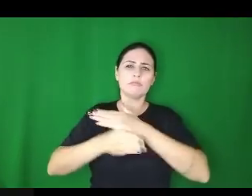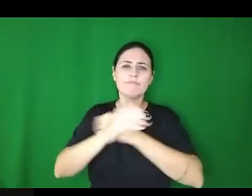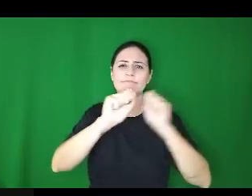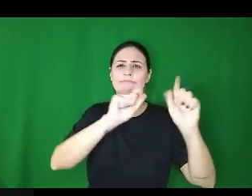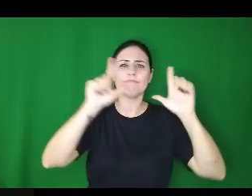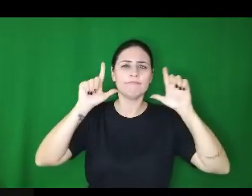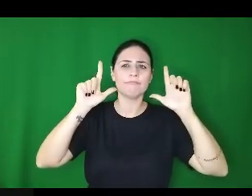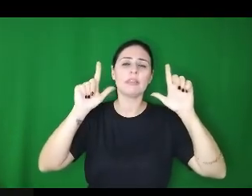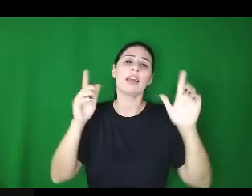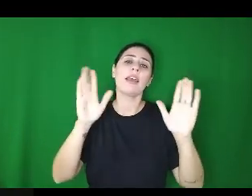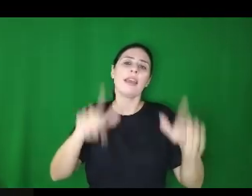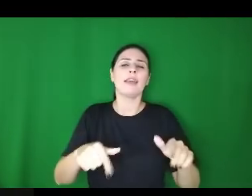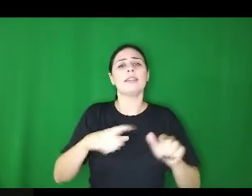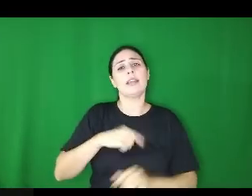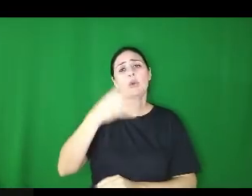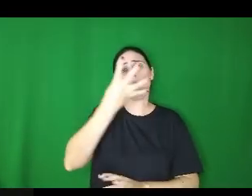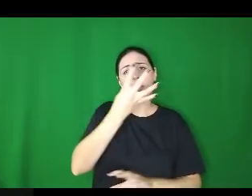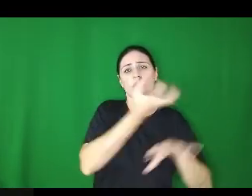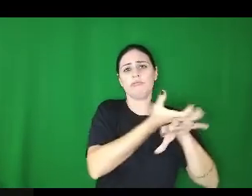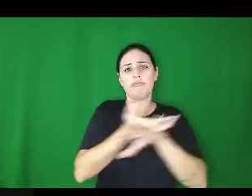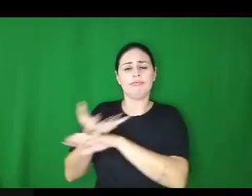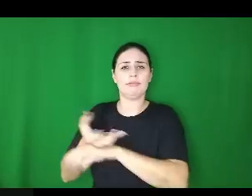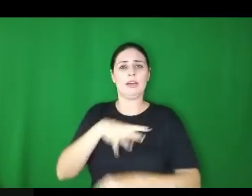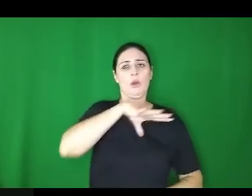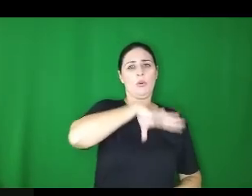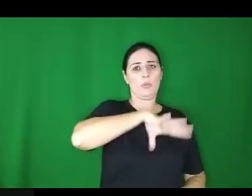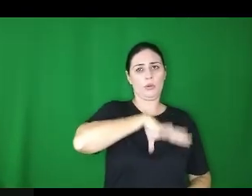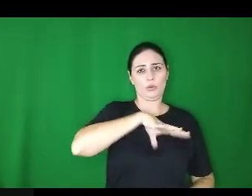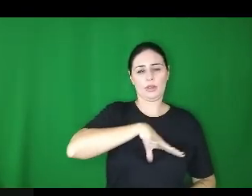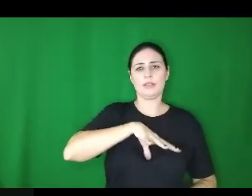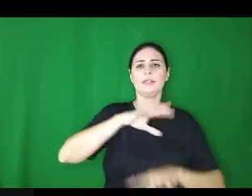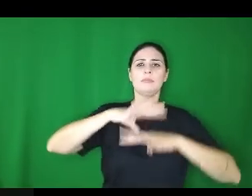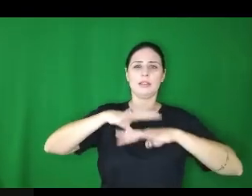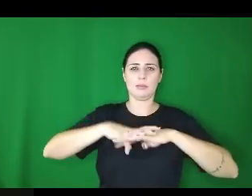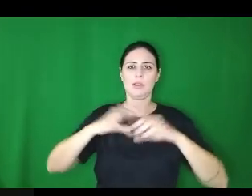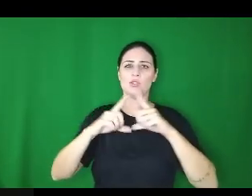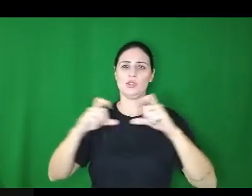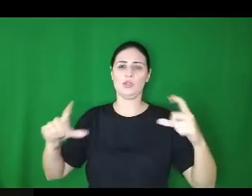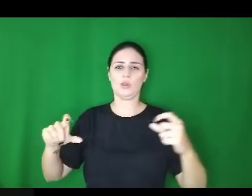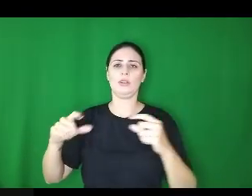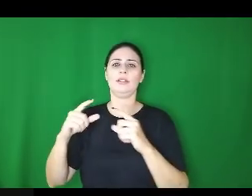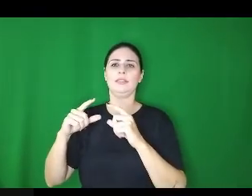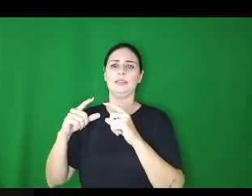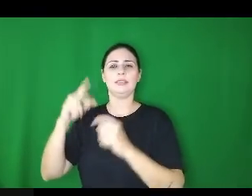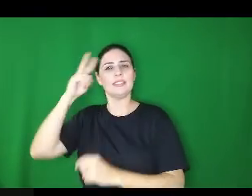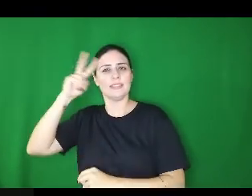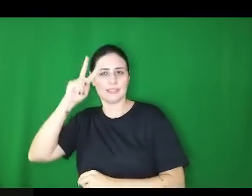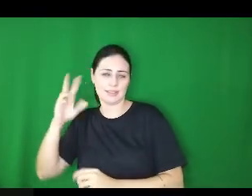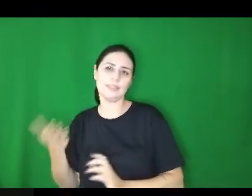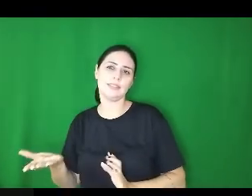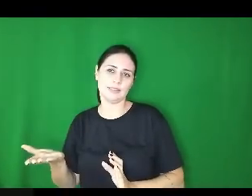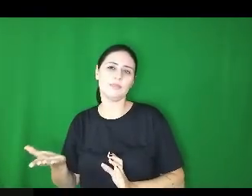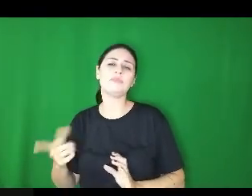Sobre a priorização curricular, vocês devem ter acompanhado, né, o Estado do Paraná fez